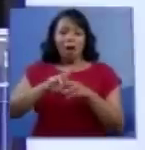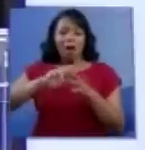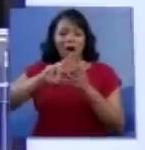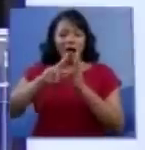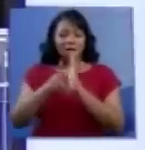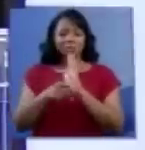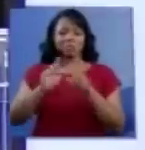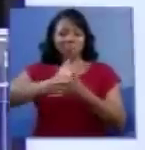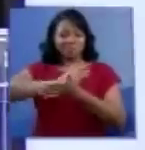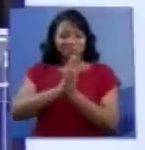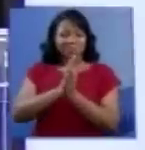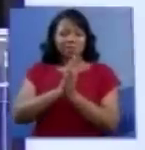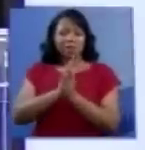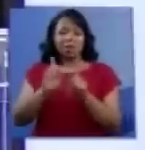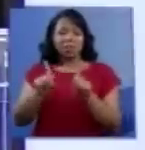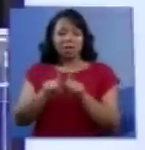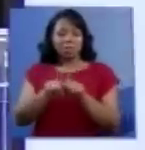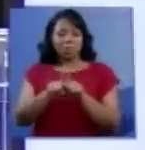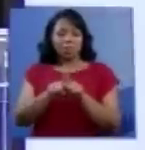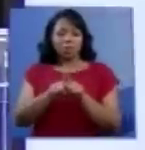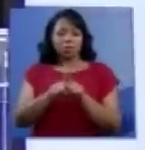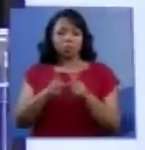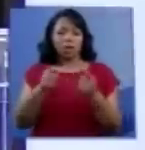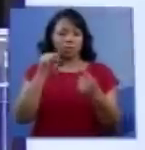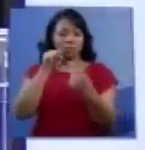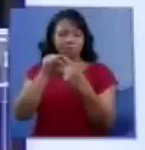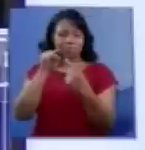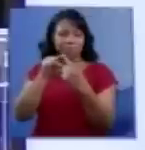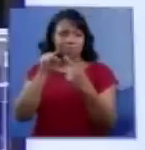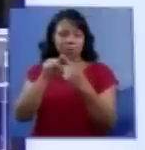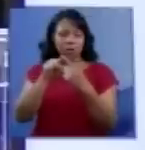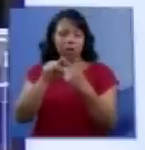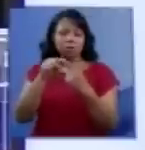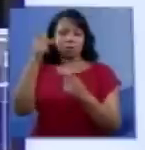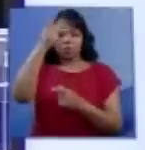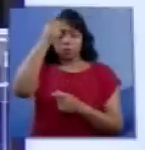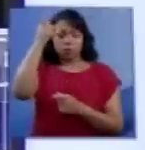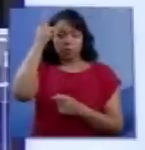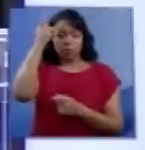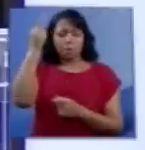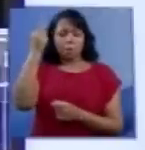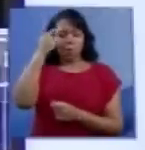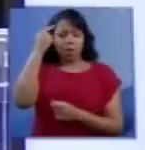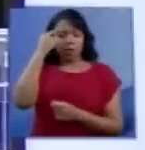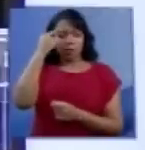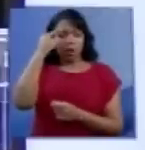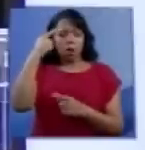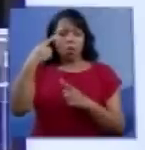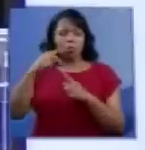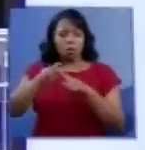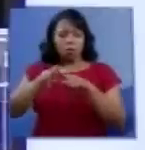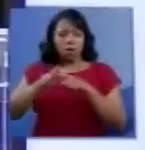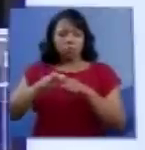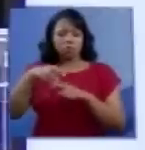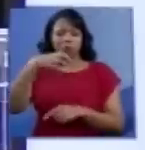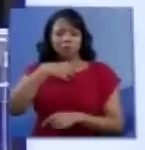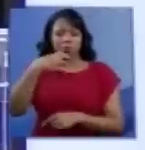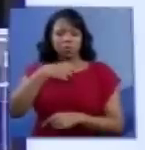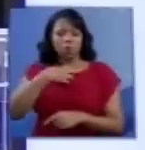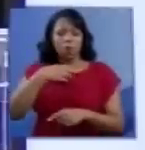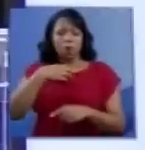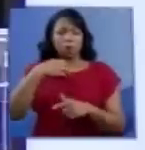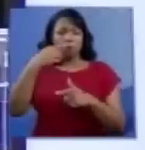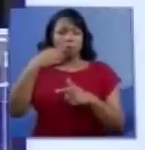de suprimir uma vida que não está em conformidade com as que se espera porque vem marcada por